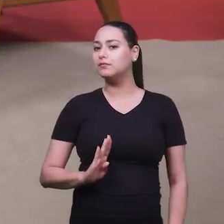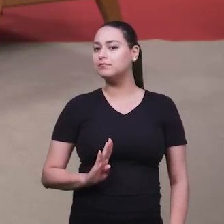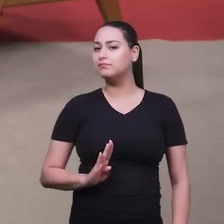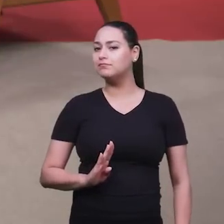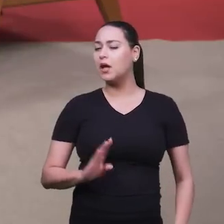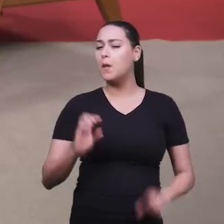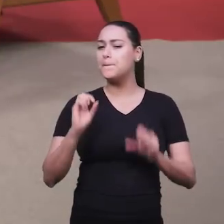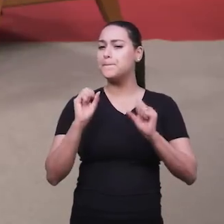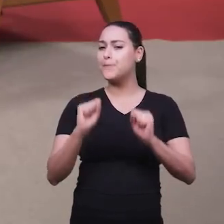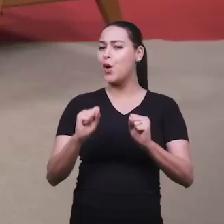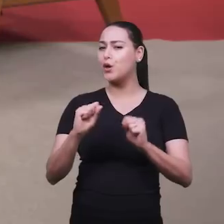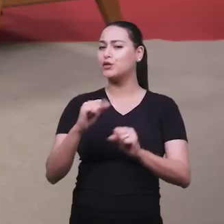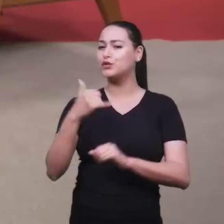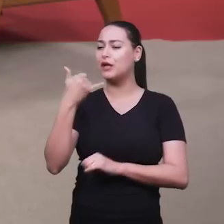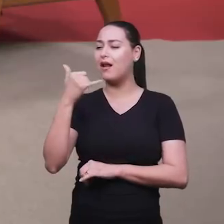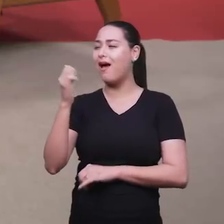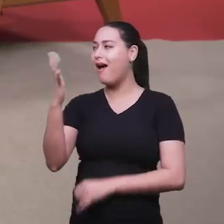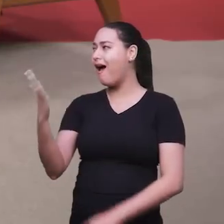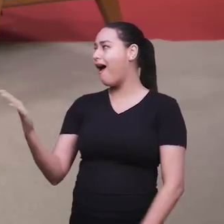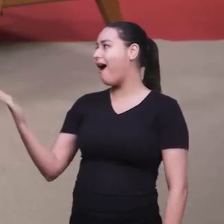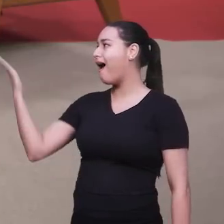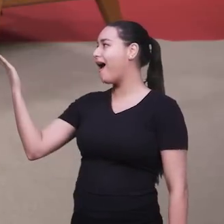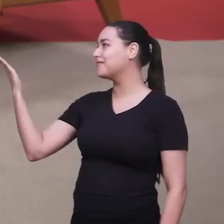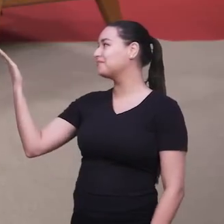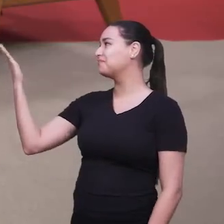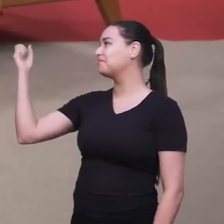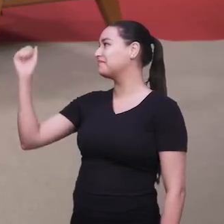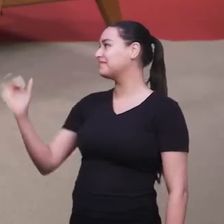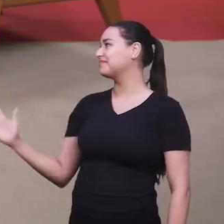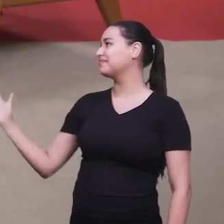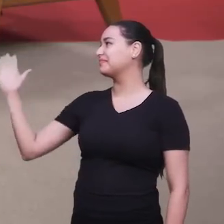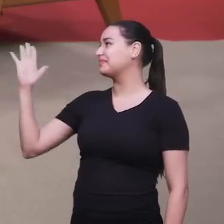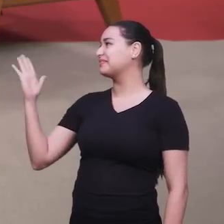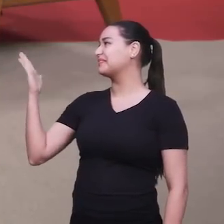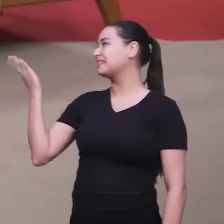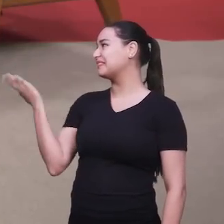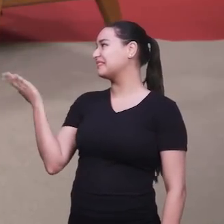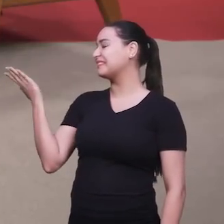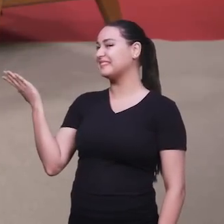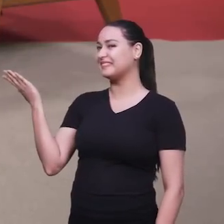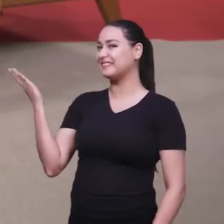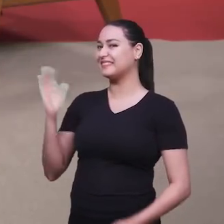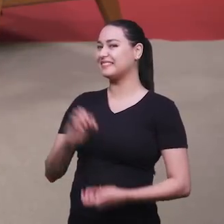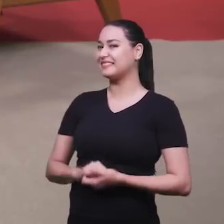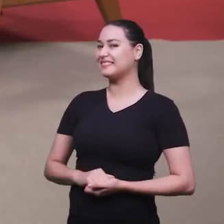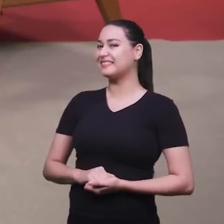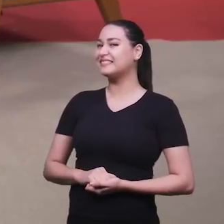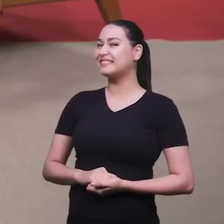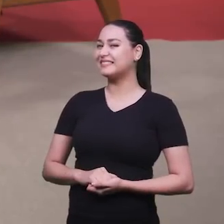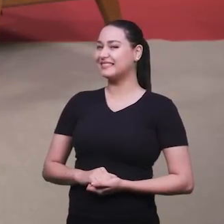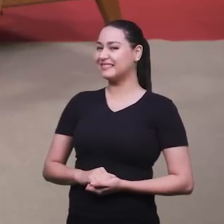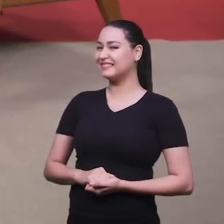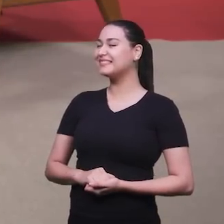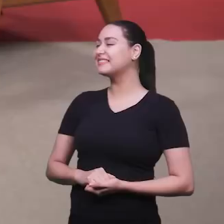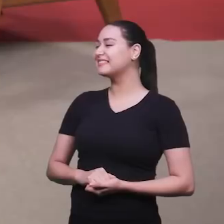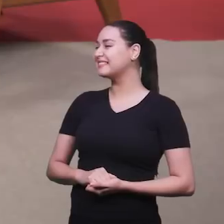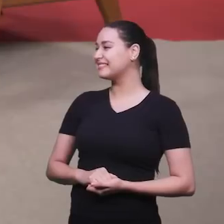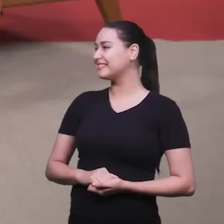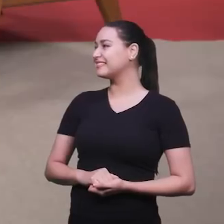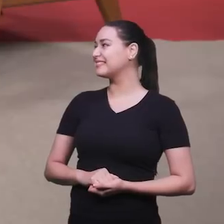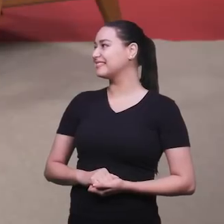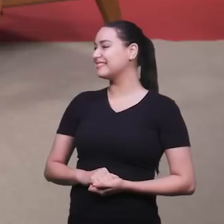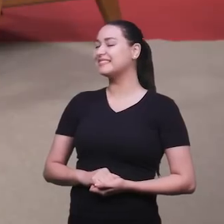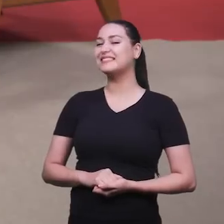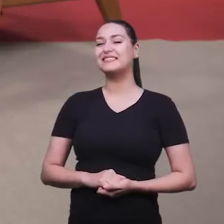Se você quiser, pode apontar a câmera do seu celular para o QR Code que está aí aparecendo ao lado do número e o seu aparelho já vai ser redirecionado para